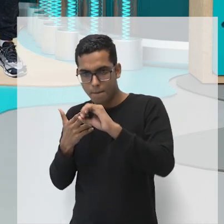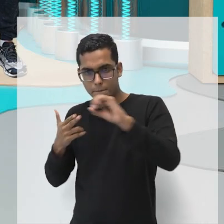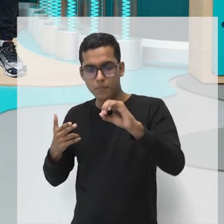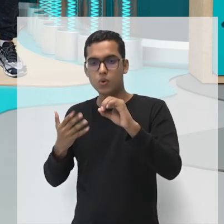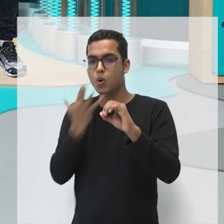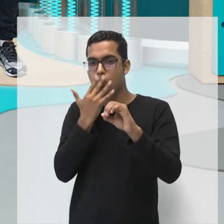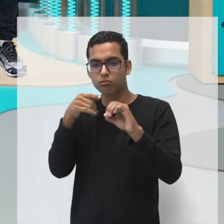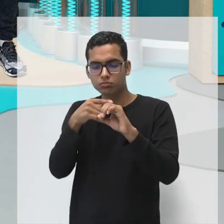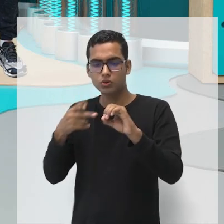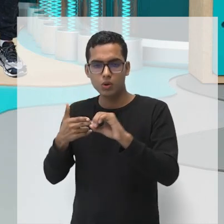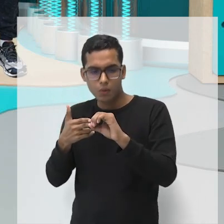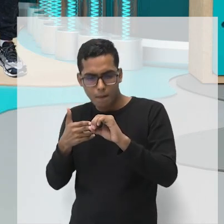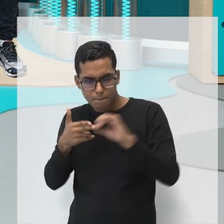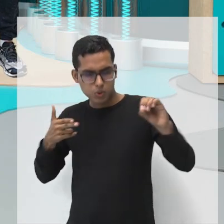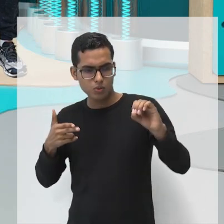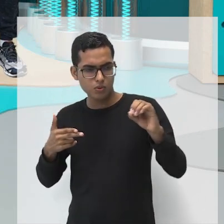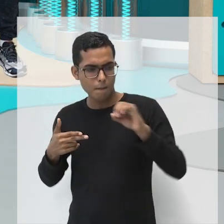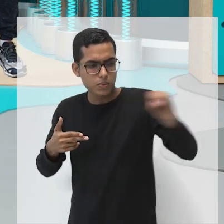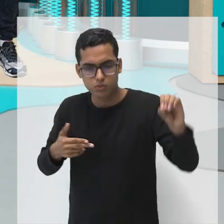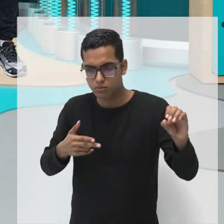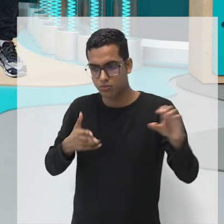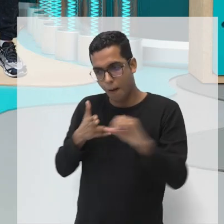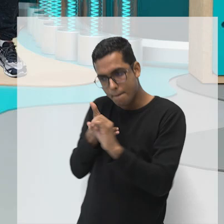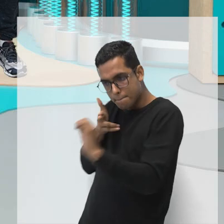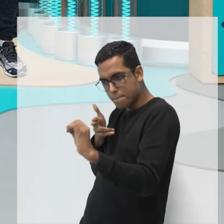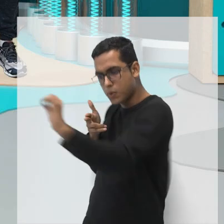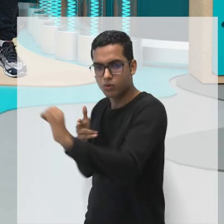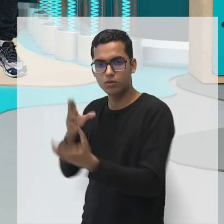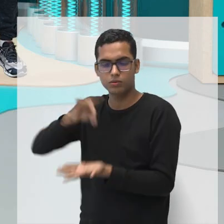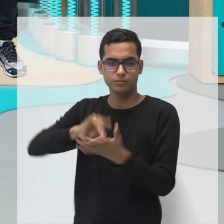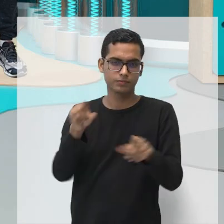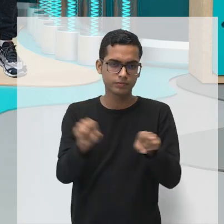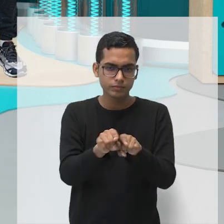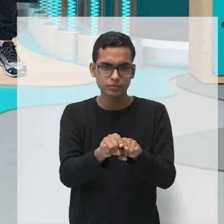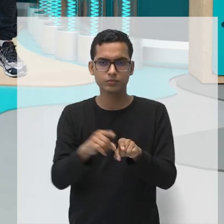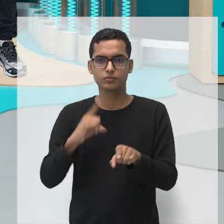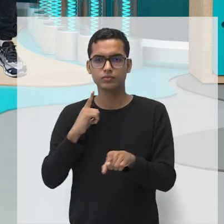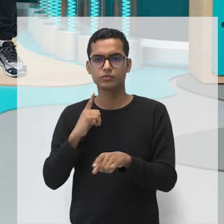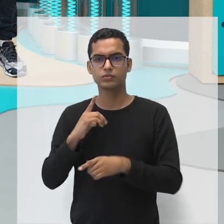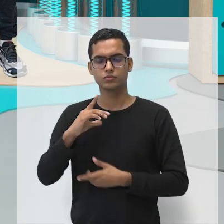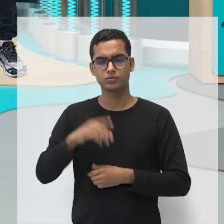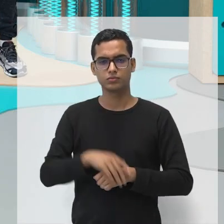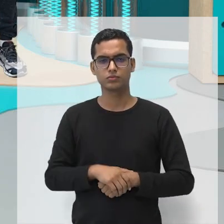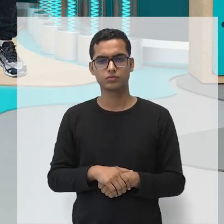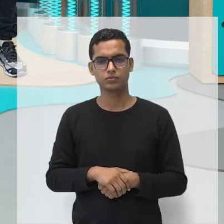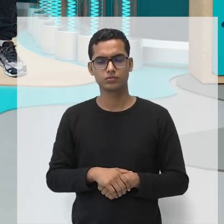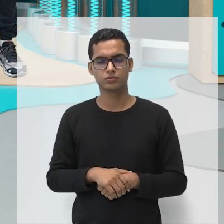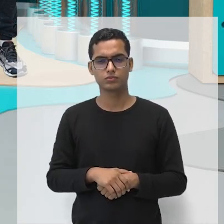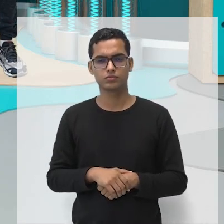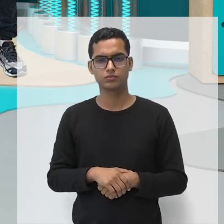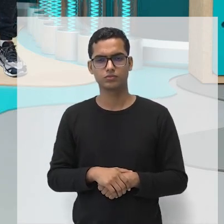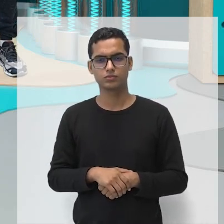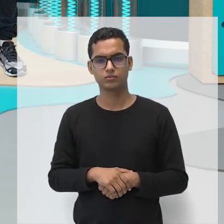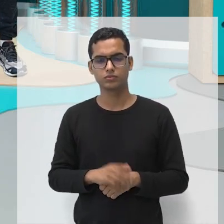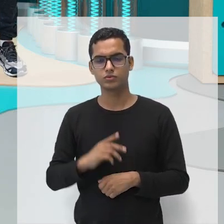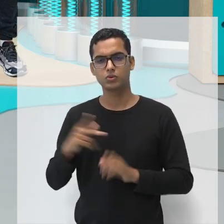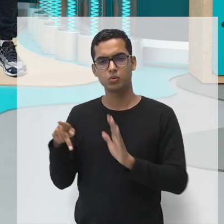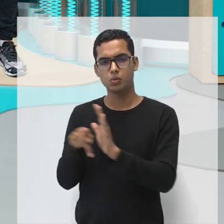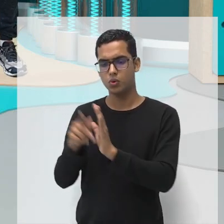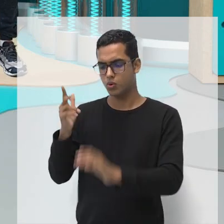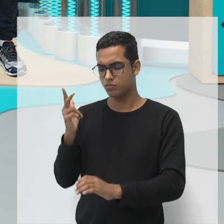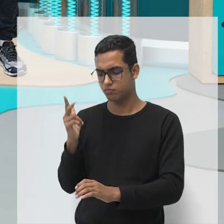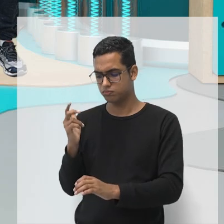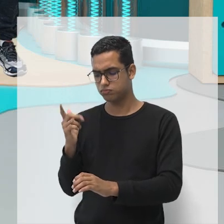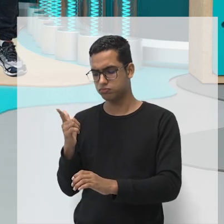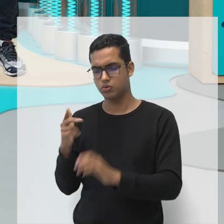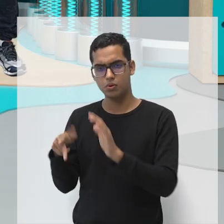que é disparada ali por uma pistola que é alimentada, né? O que dá a propulsão para ela é um gás.